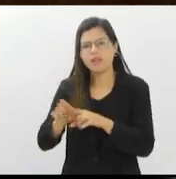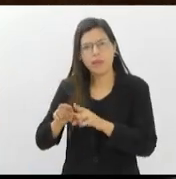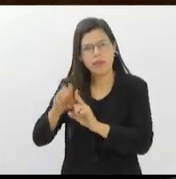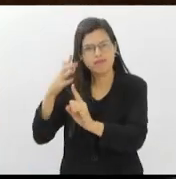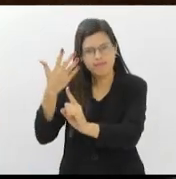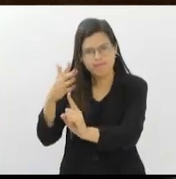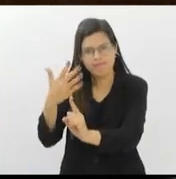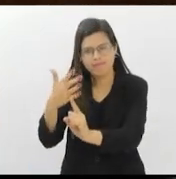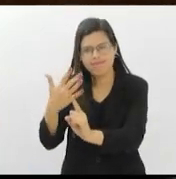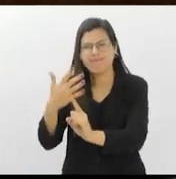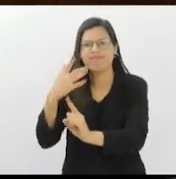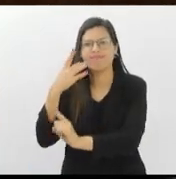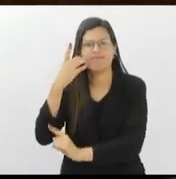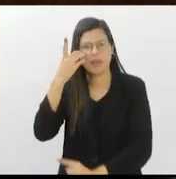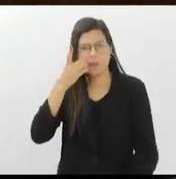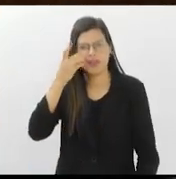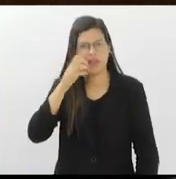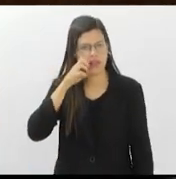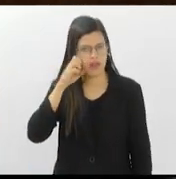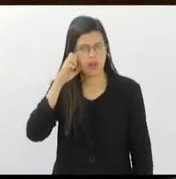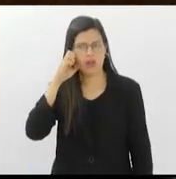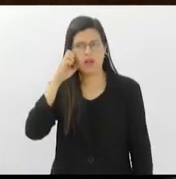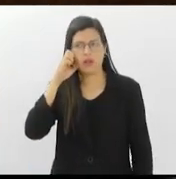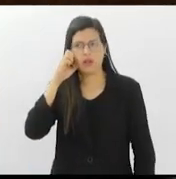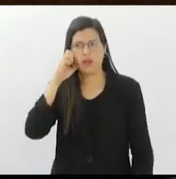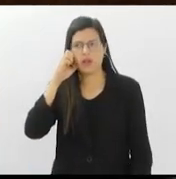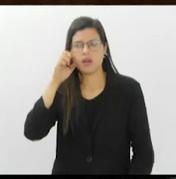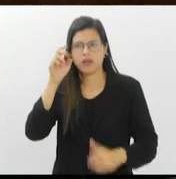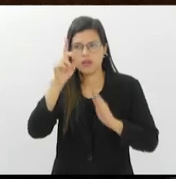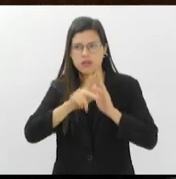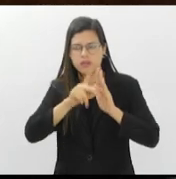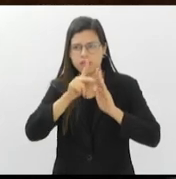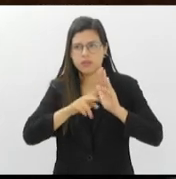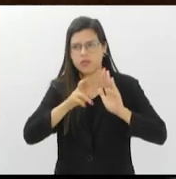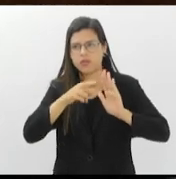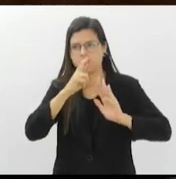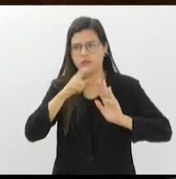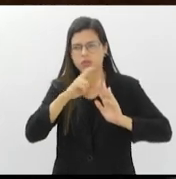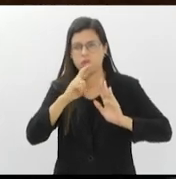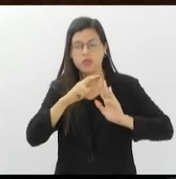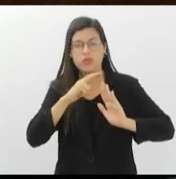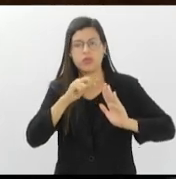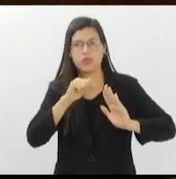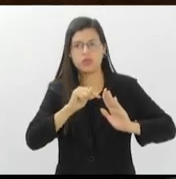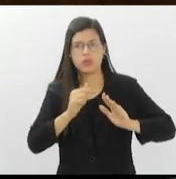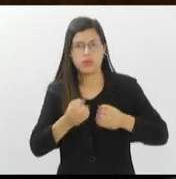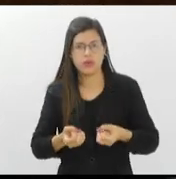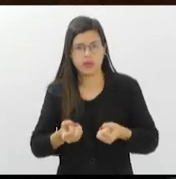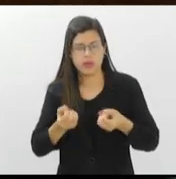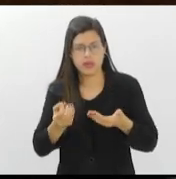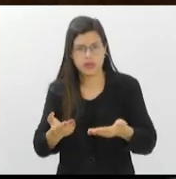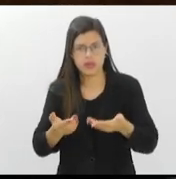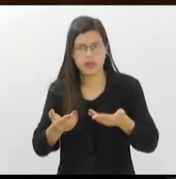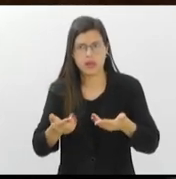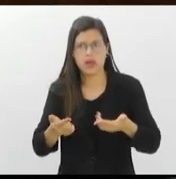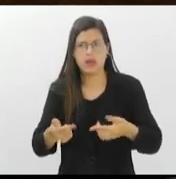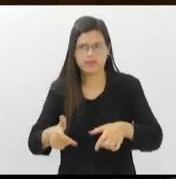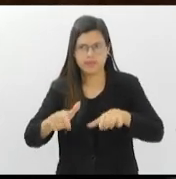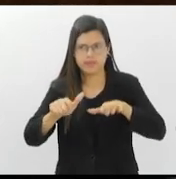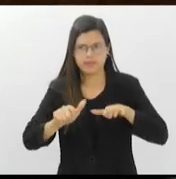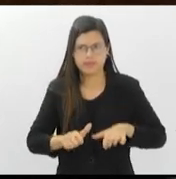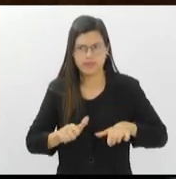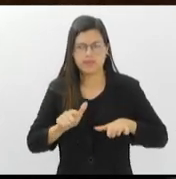deputada Érica Takimoto por esse projeto de resolução que concede esse diploma à